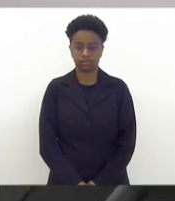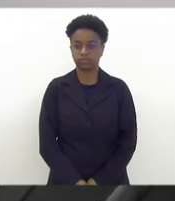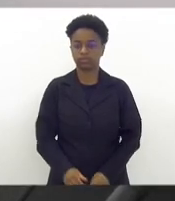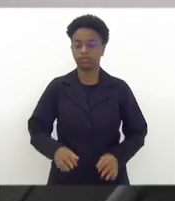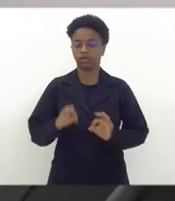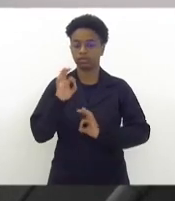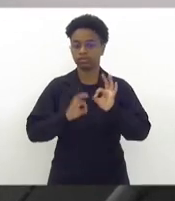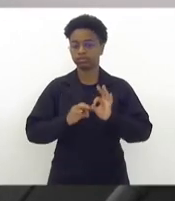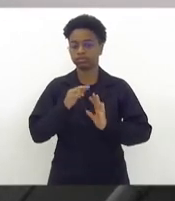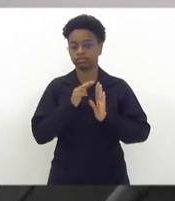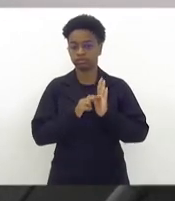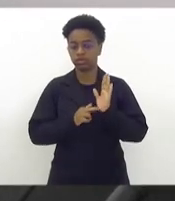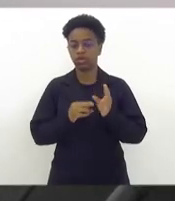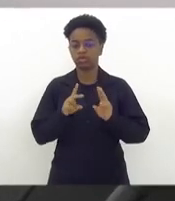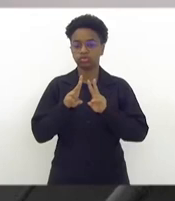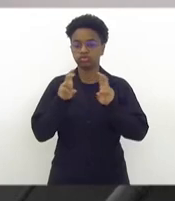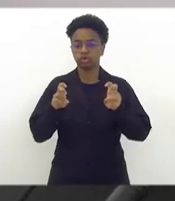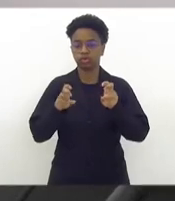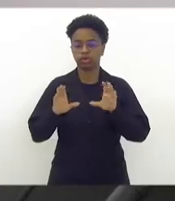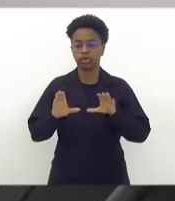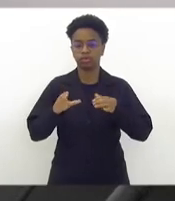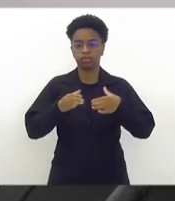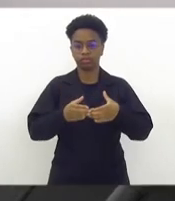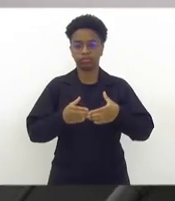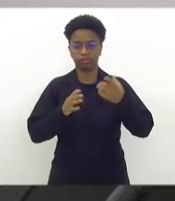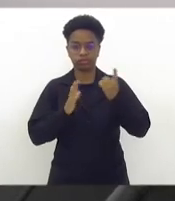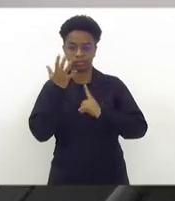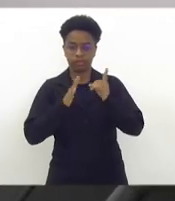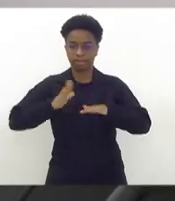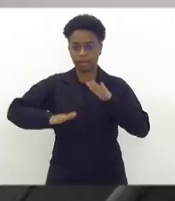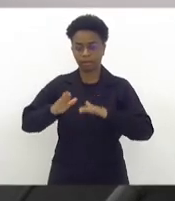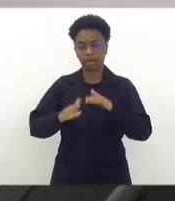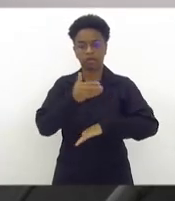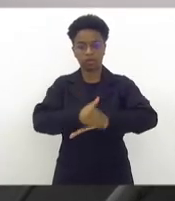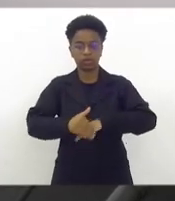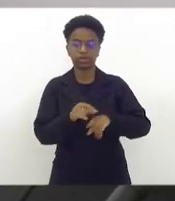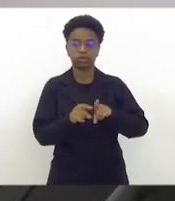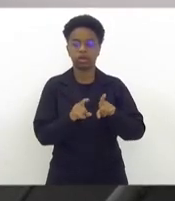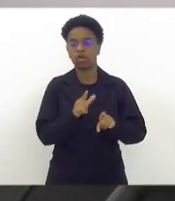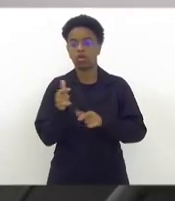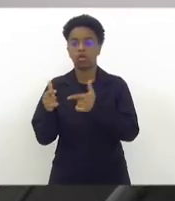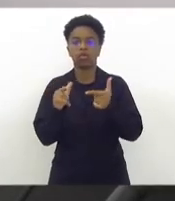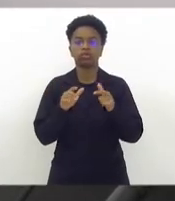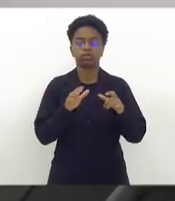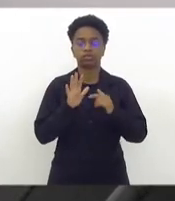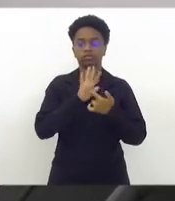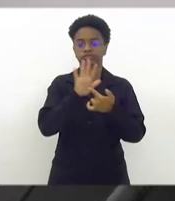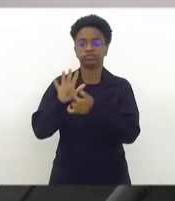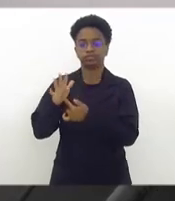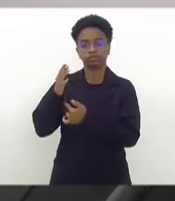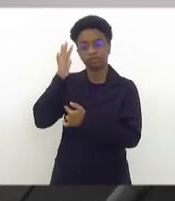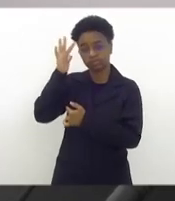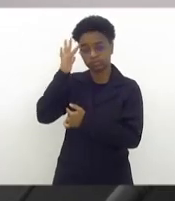regulamenta a apresentação de blocos carnavalescos de rua e outras reuniões públicas para manifestação de pensamento no Estado do Rio de Janeiro. O relator